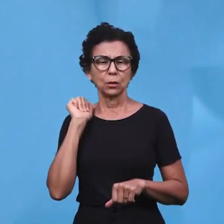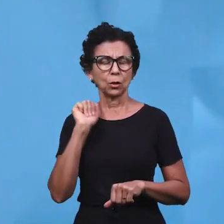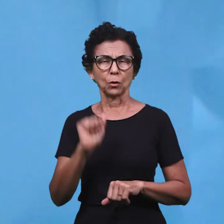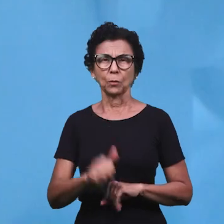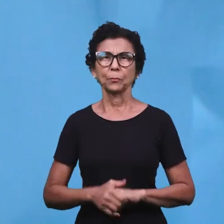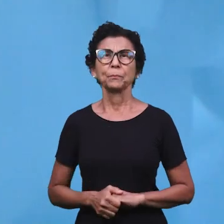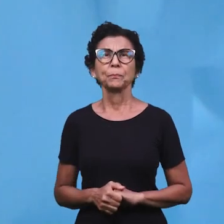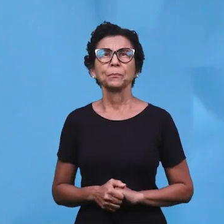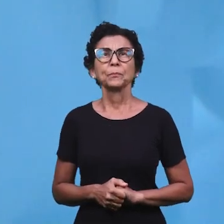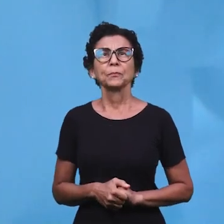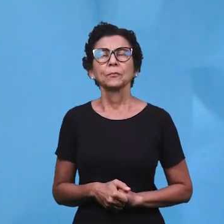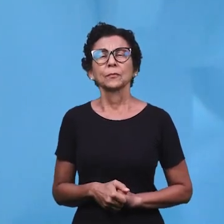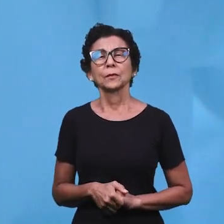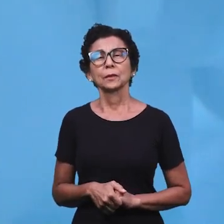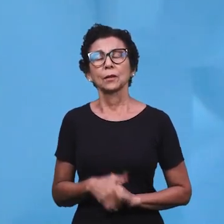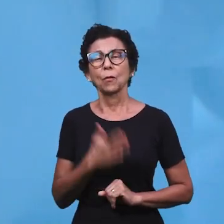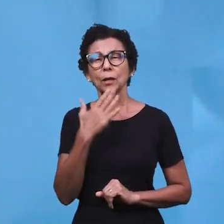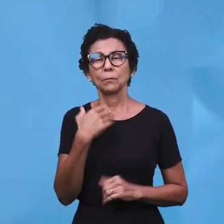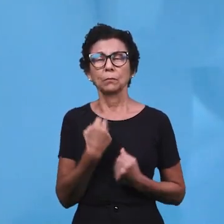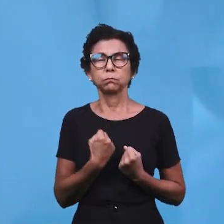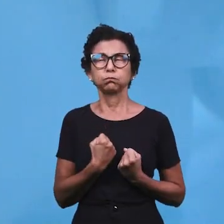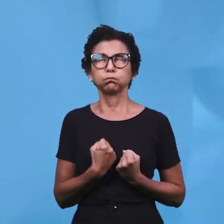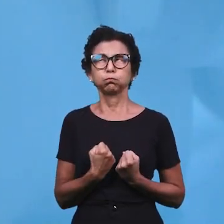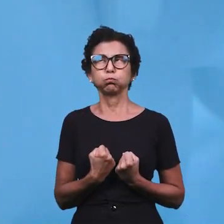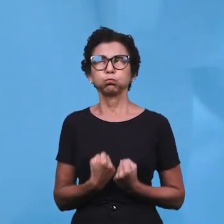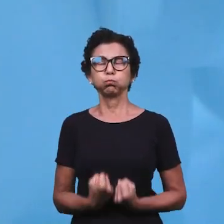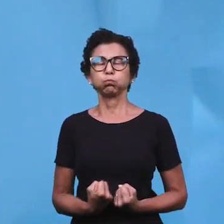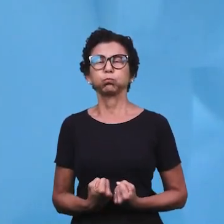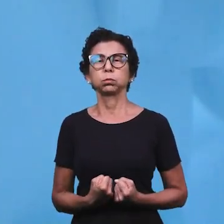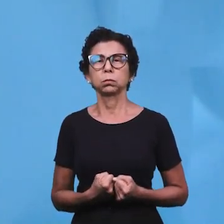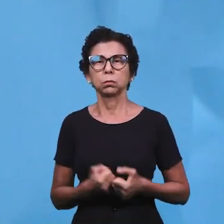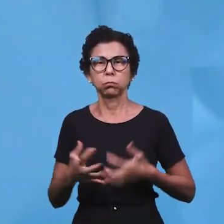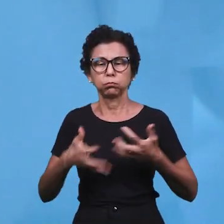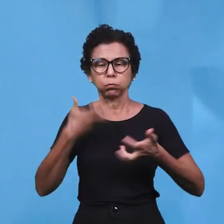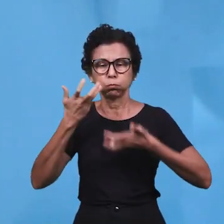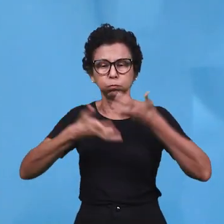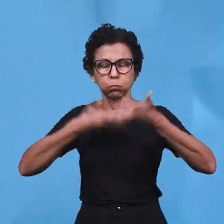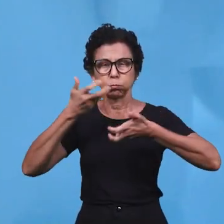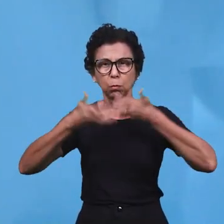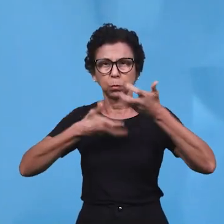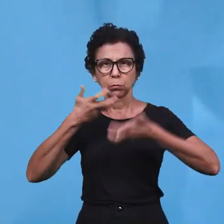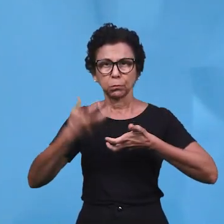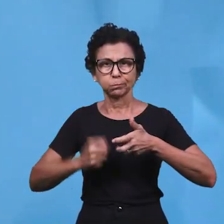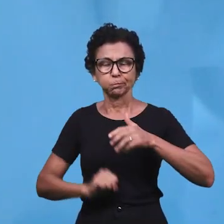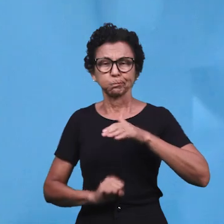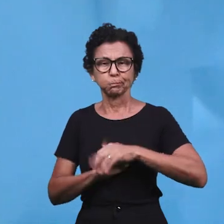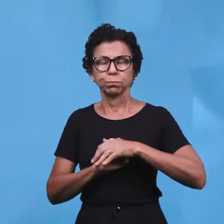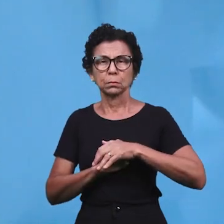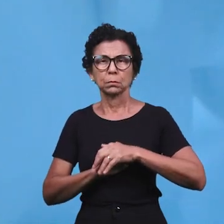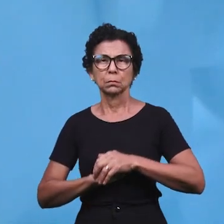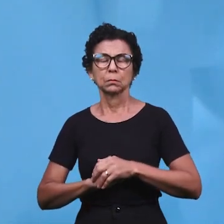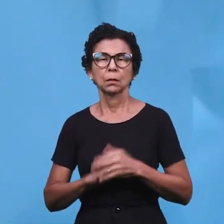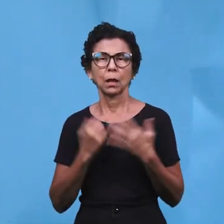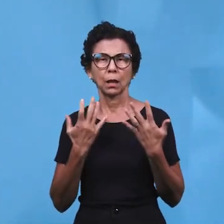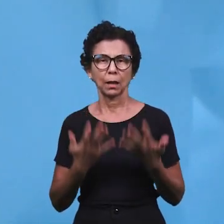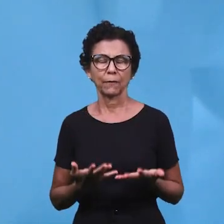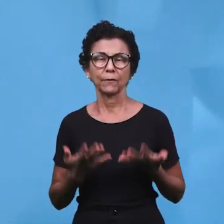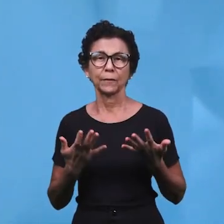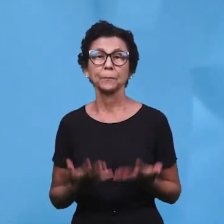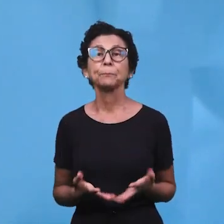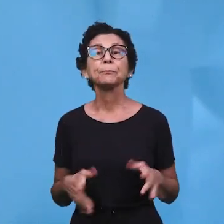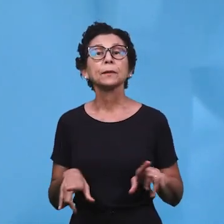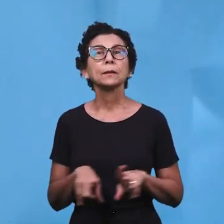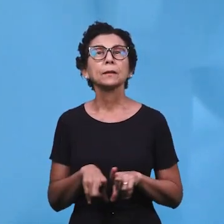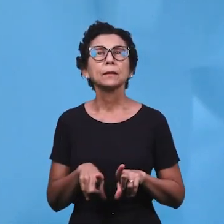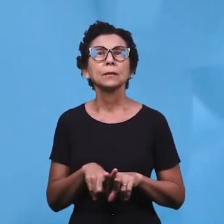E, claro, evitar refeições pesadas, né, e em grandes quantidades. Então, nós orientamos refeições mais leves.